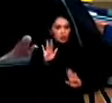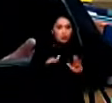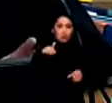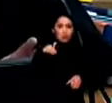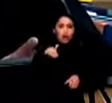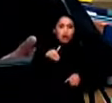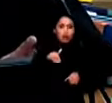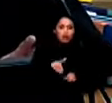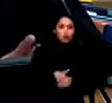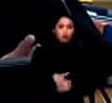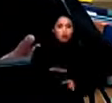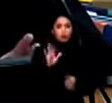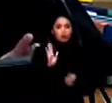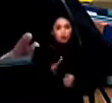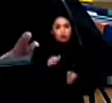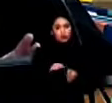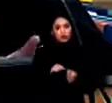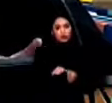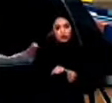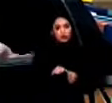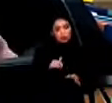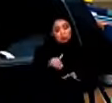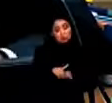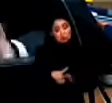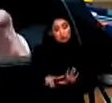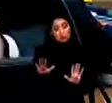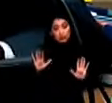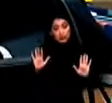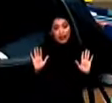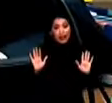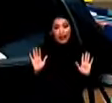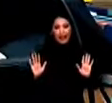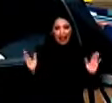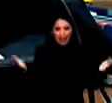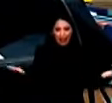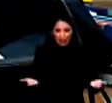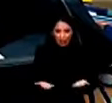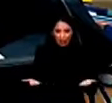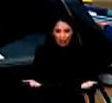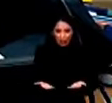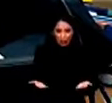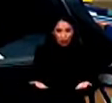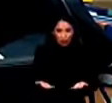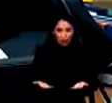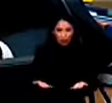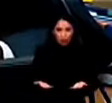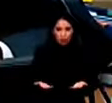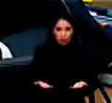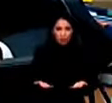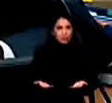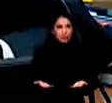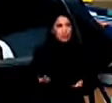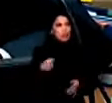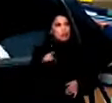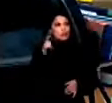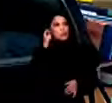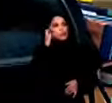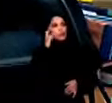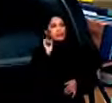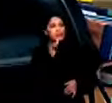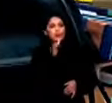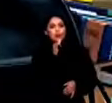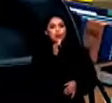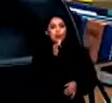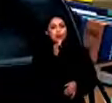que já foram lançados. Agora, uma vez trazido aqui, não é questão de quem